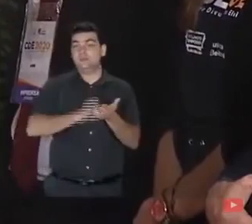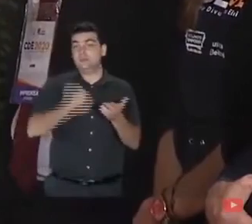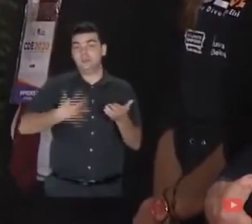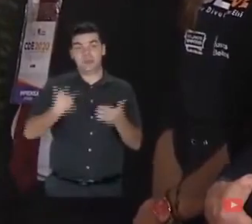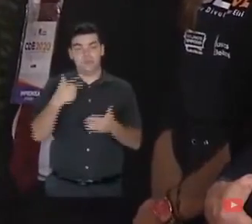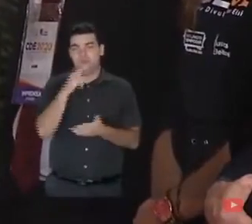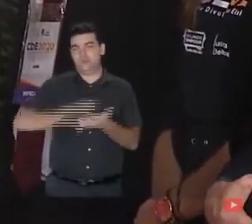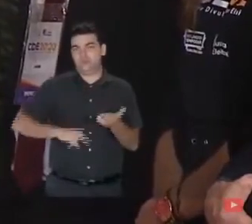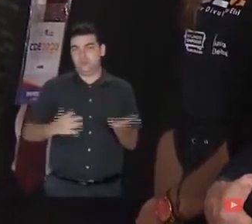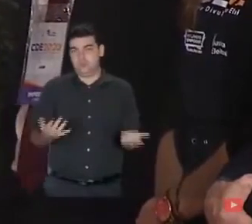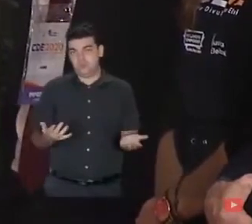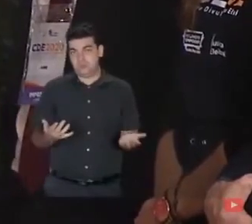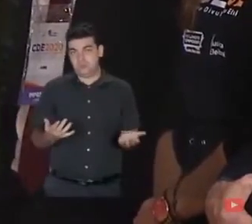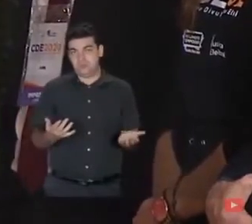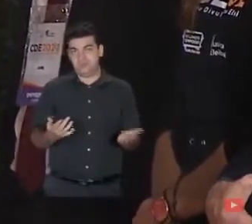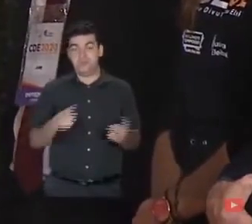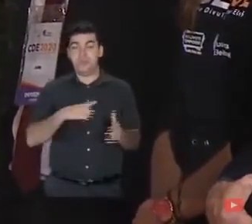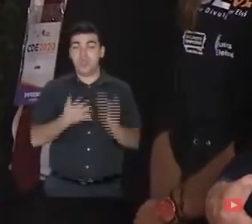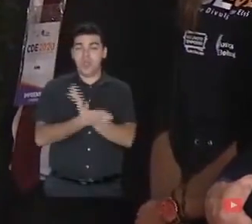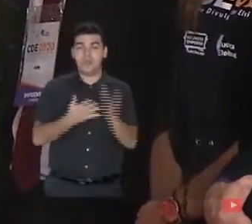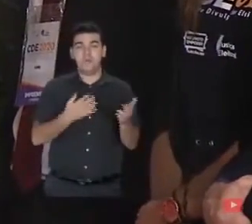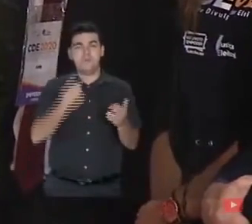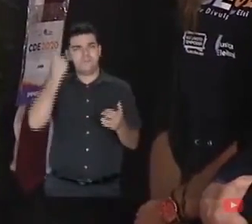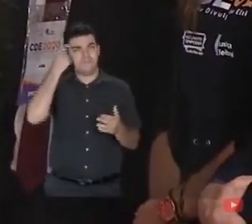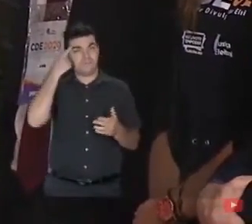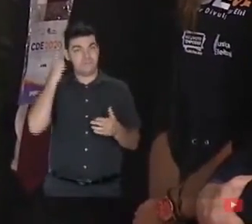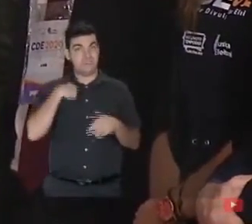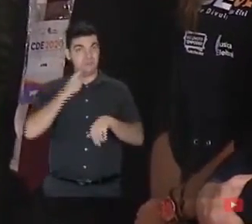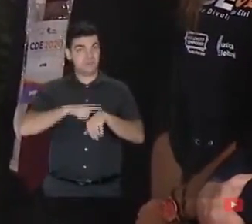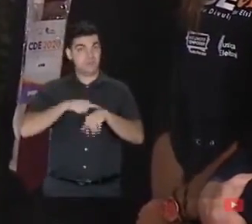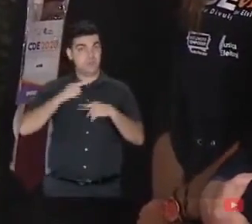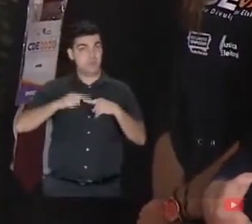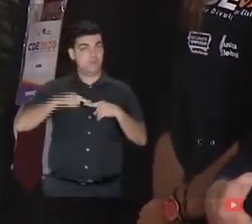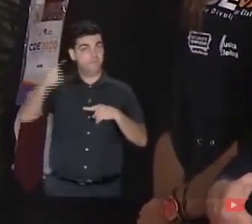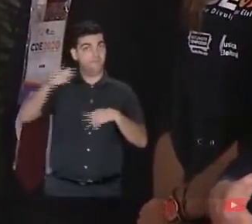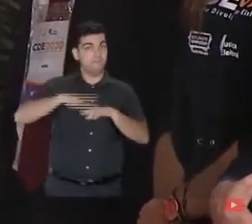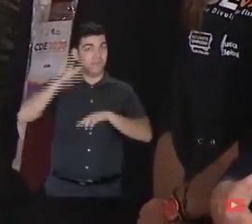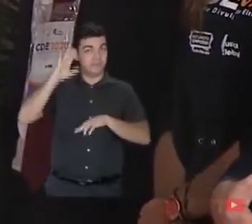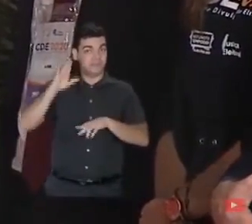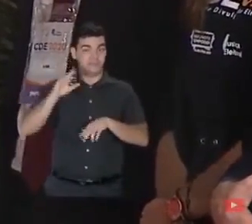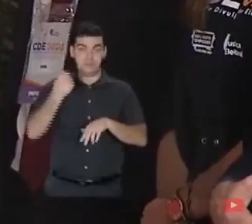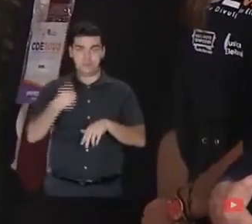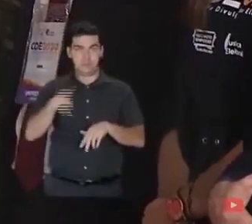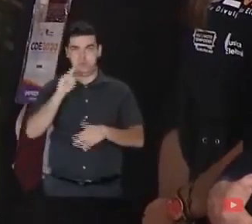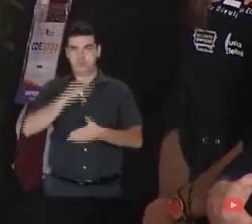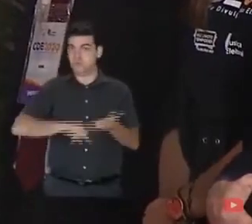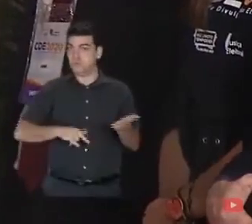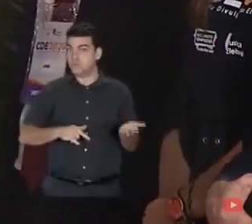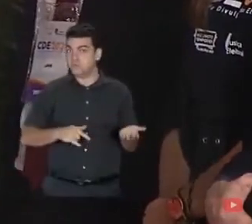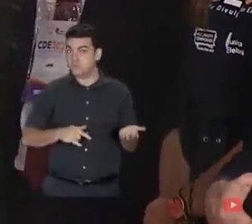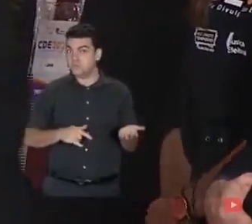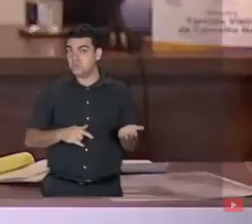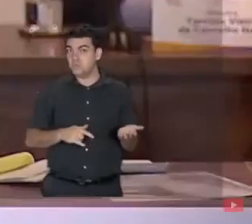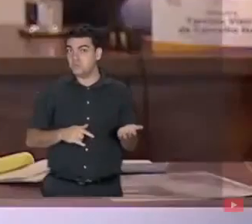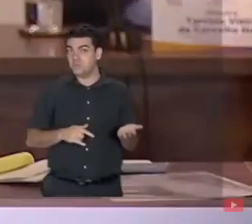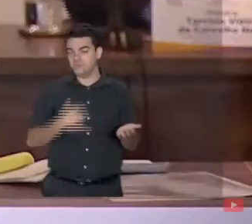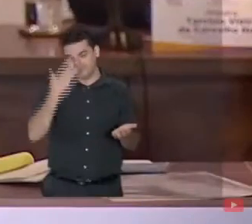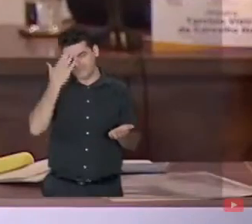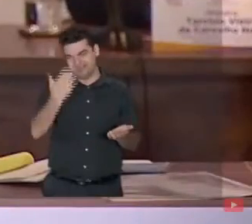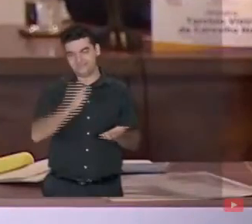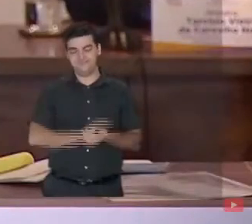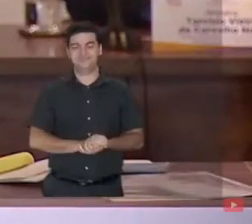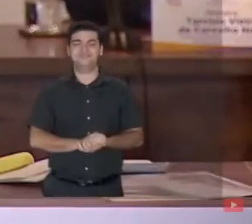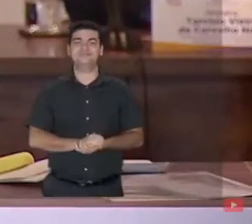tem esse documento? Tem alguma intenção de prorrogar esse prazo de justificativa sem documentação? Ok.